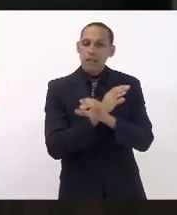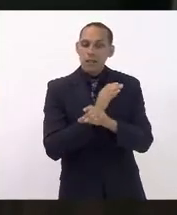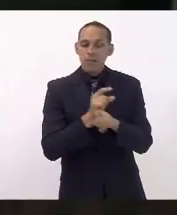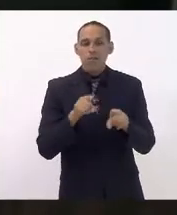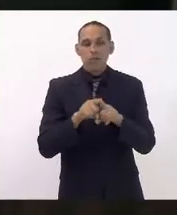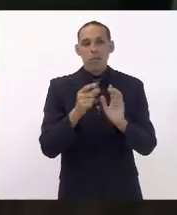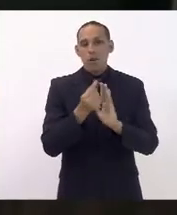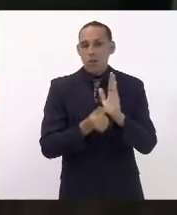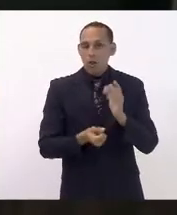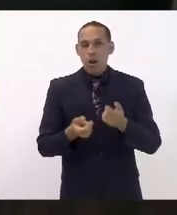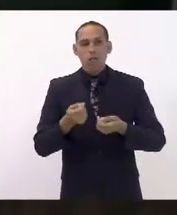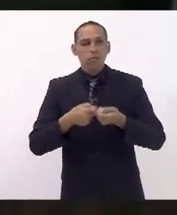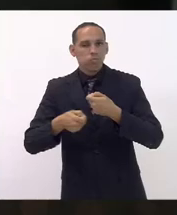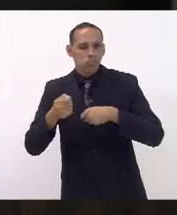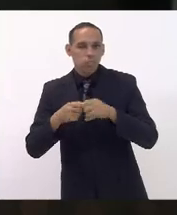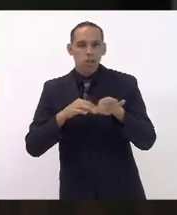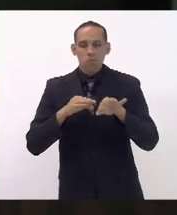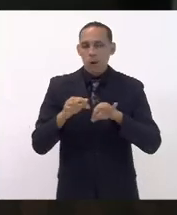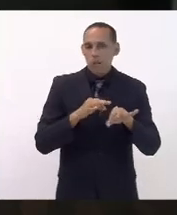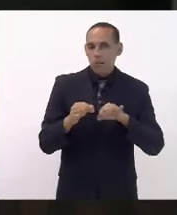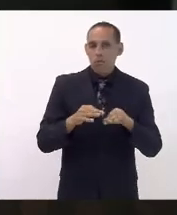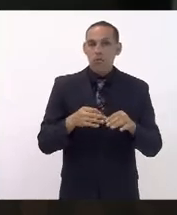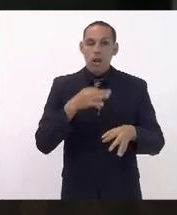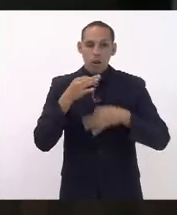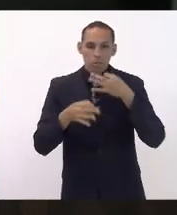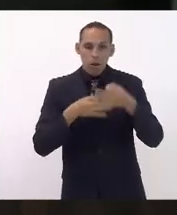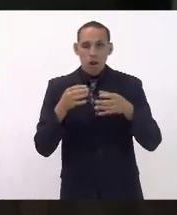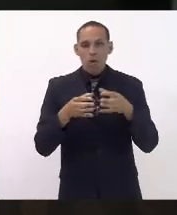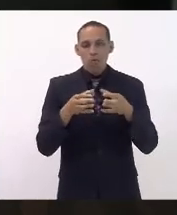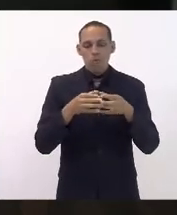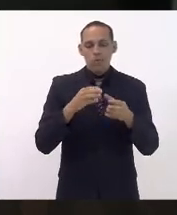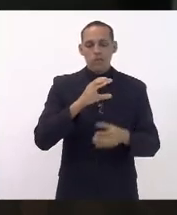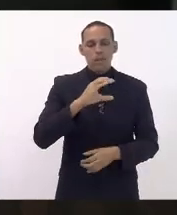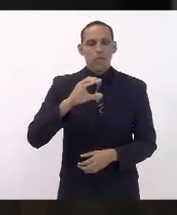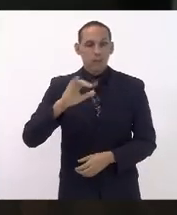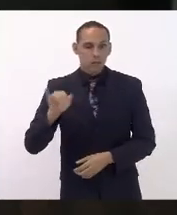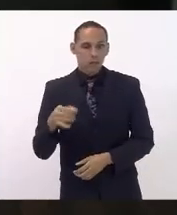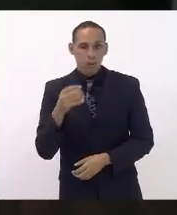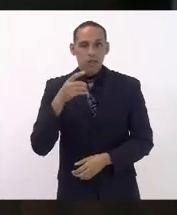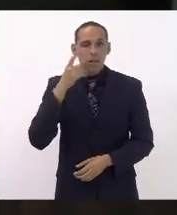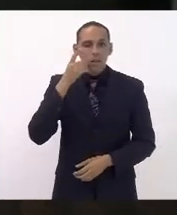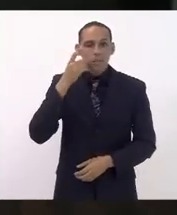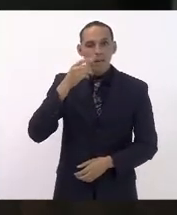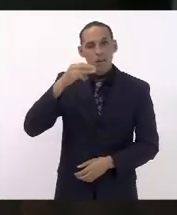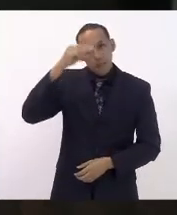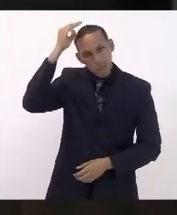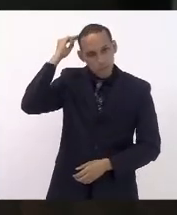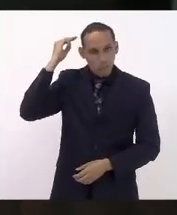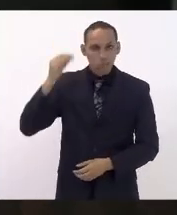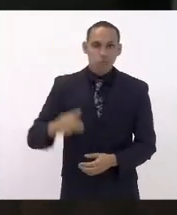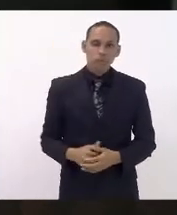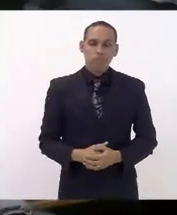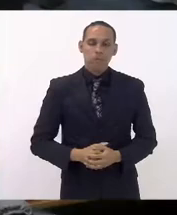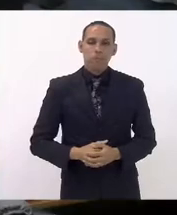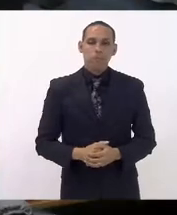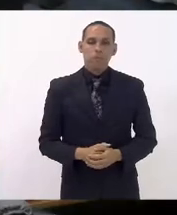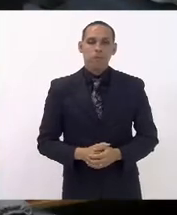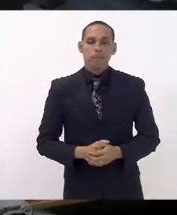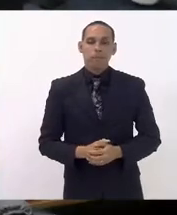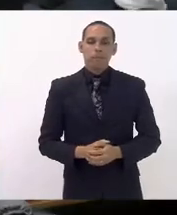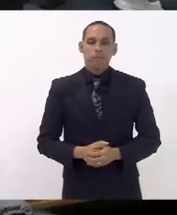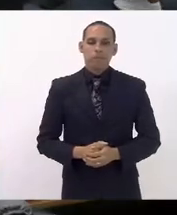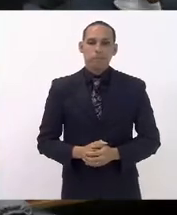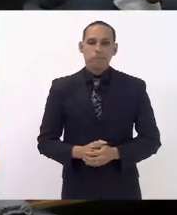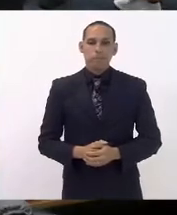Finanças, Fiscalização Financeira e Controle. Para emitir parecer pela Comissão de Constituição e Justiça, deputado Márcio Pacheco.